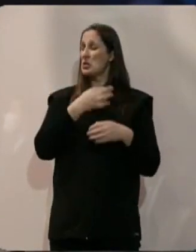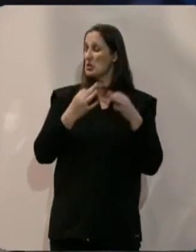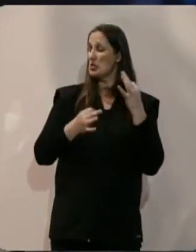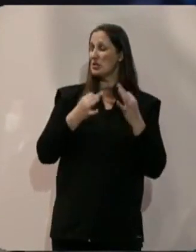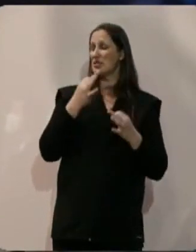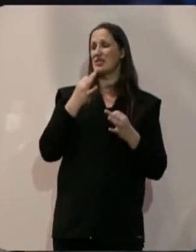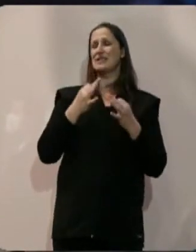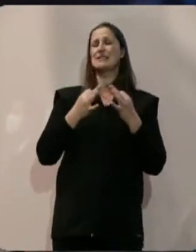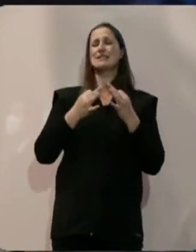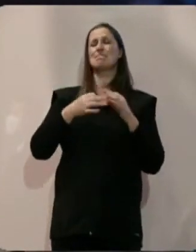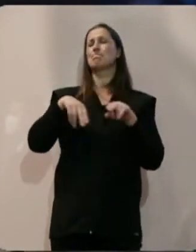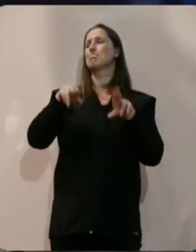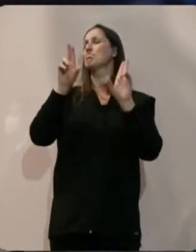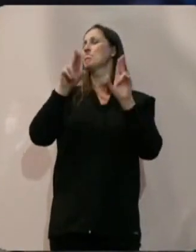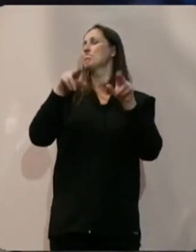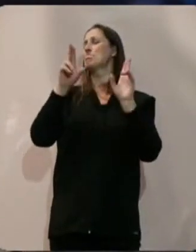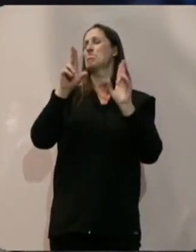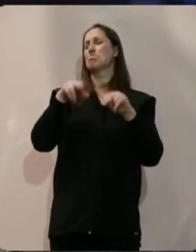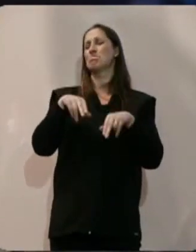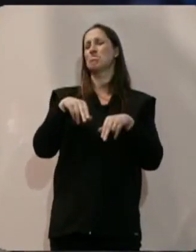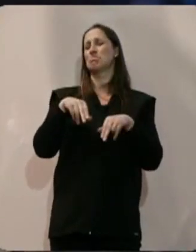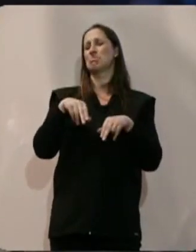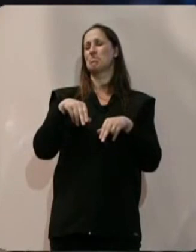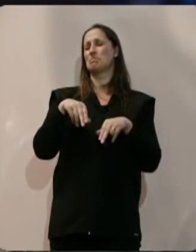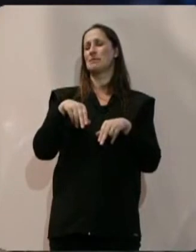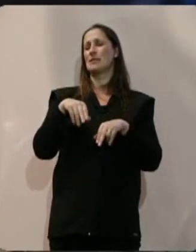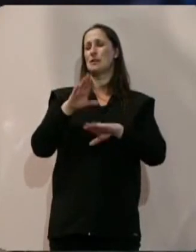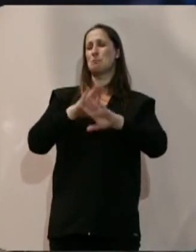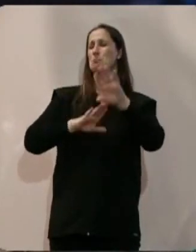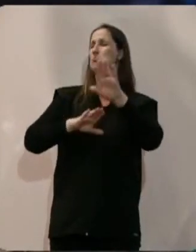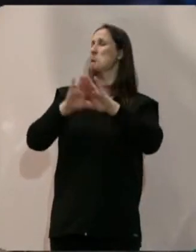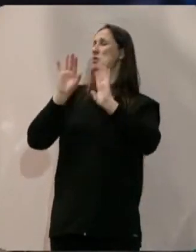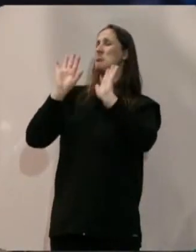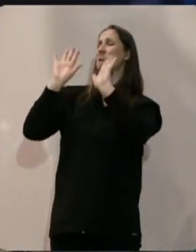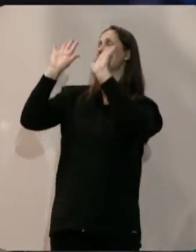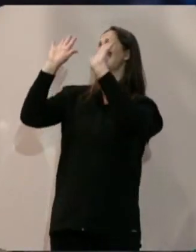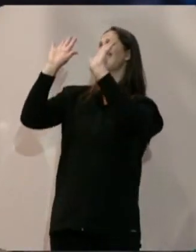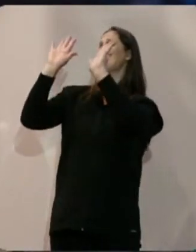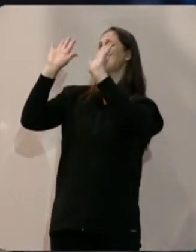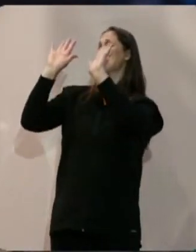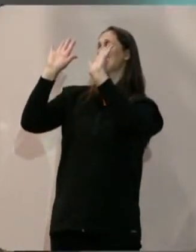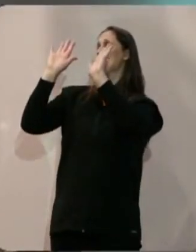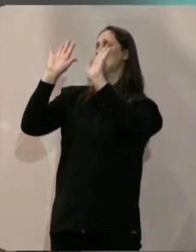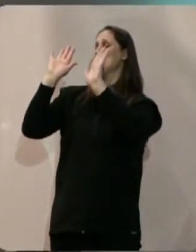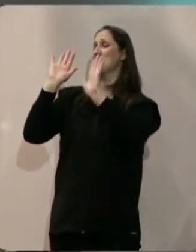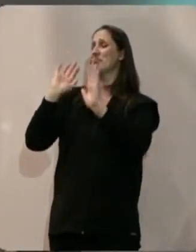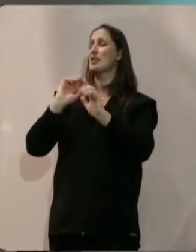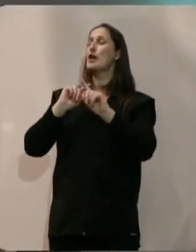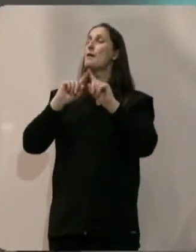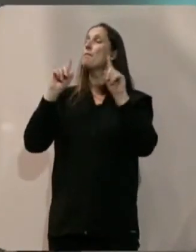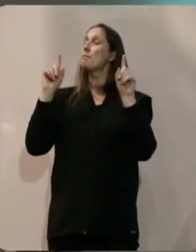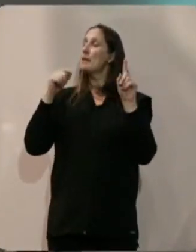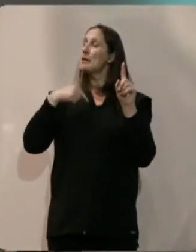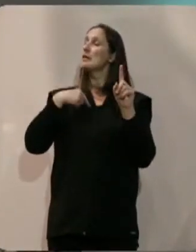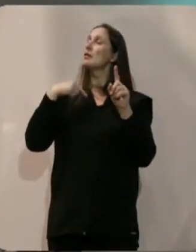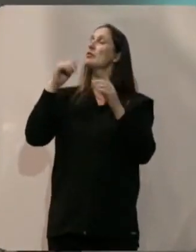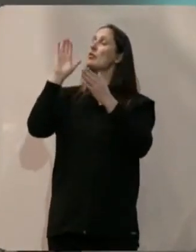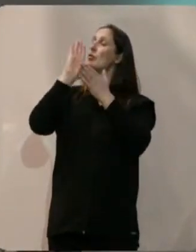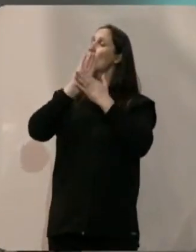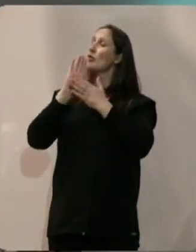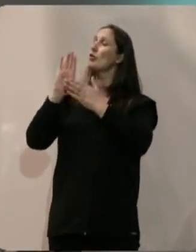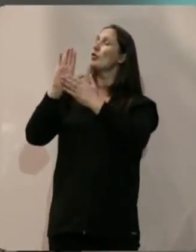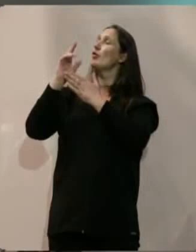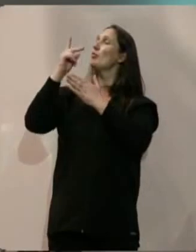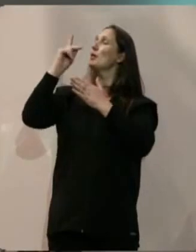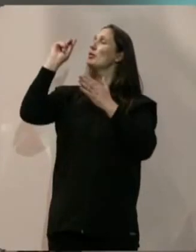justiça, nunca poderíamos levantar as nossas mãos para os céus. Mas eu te louvo pelo sangue